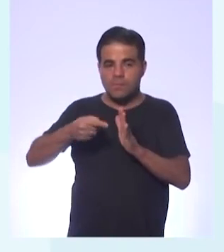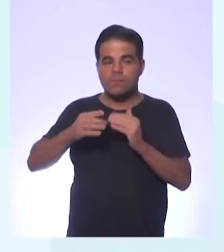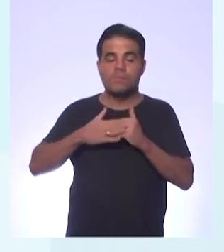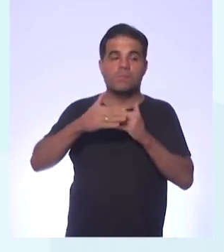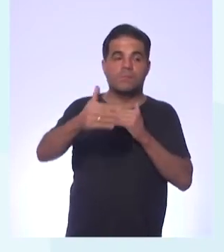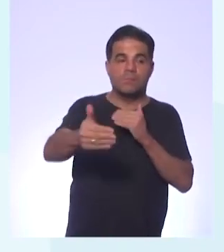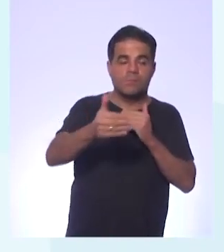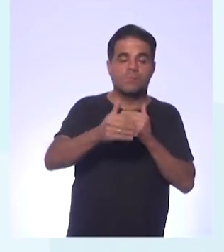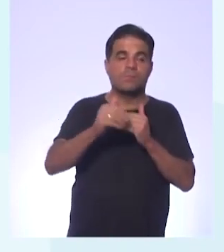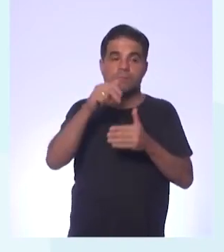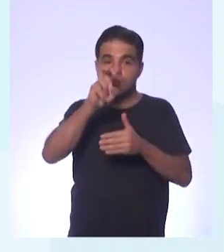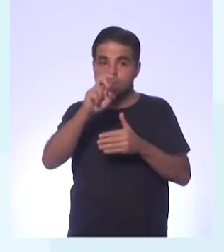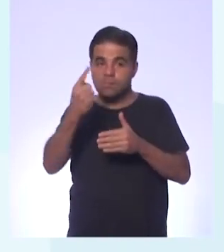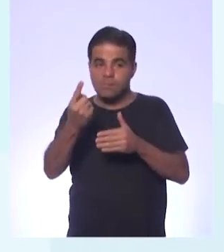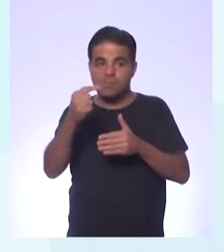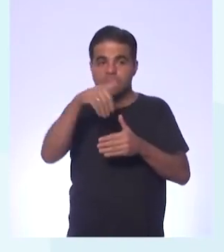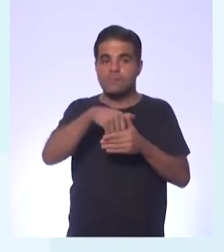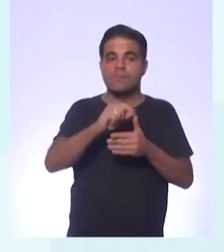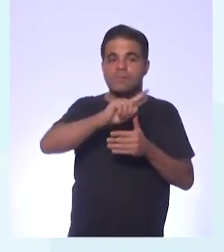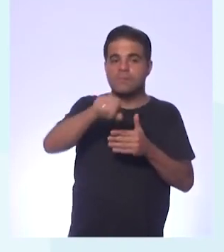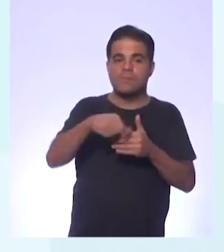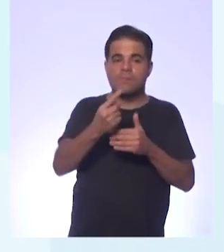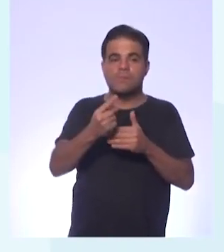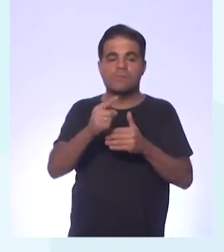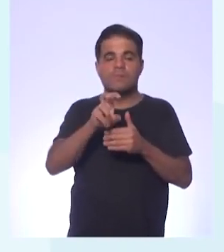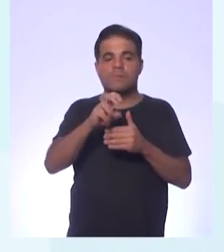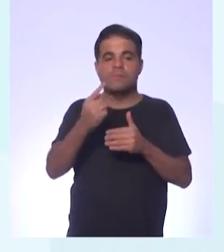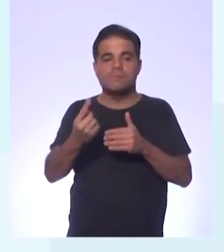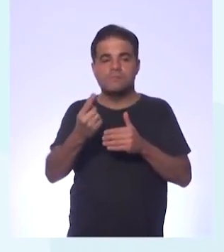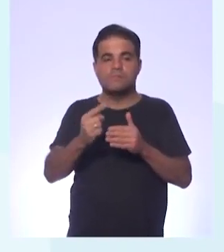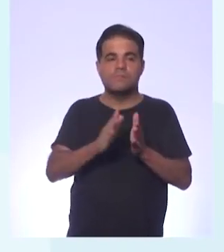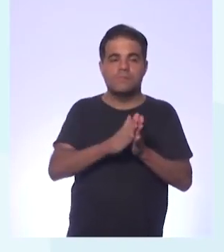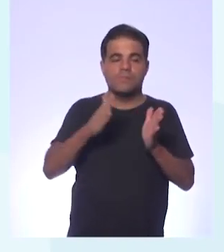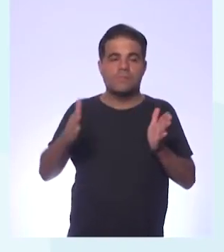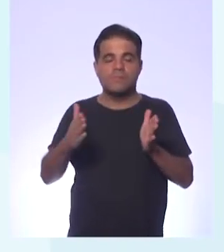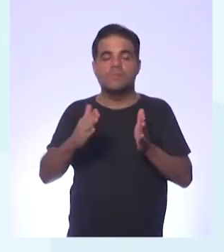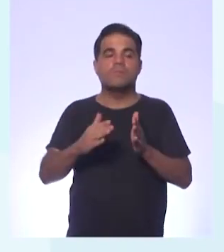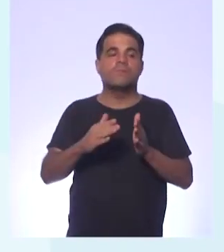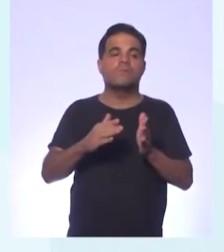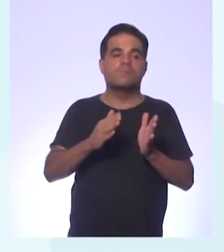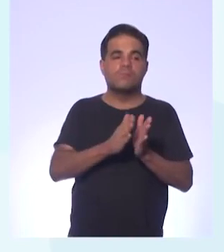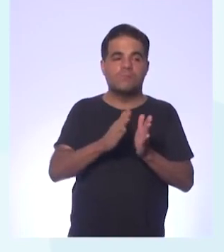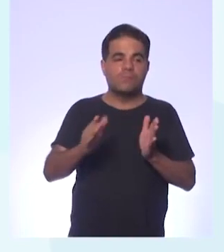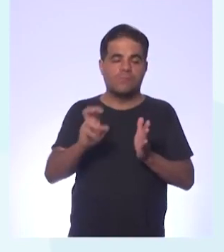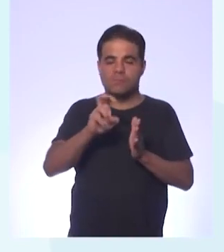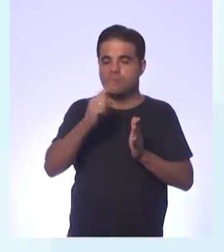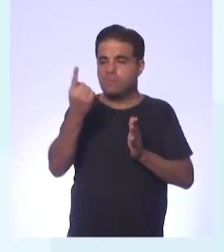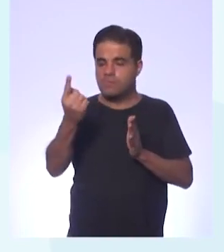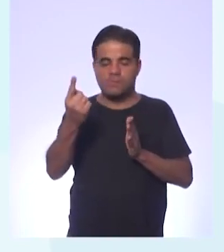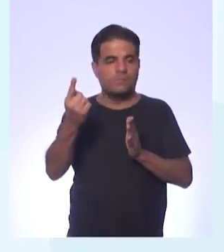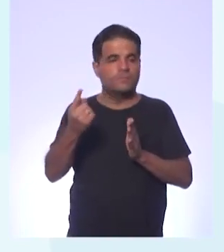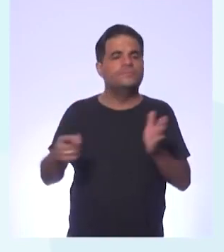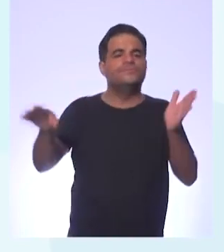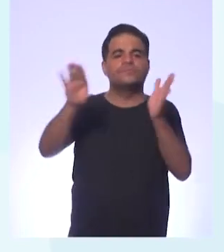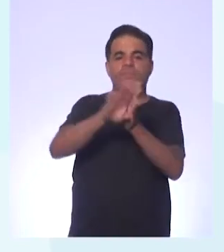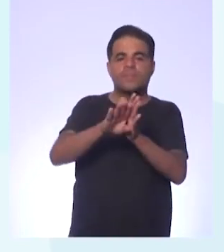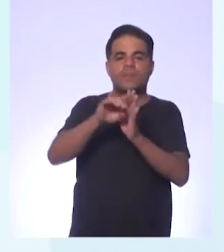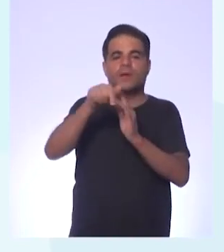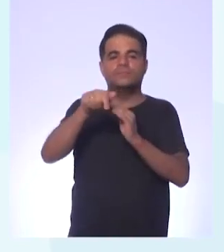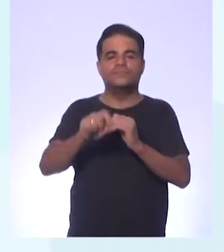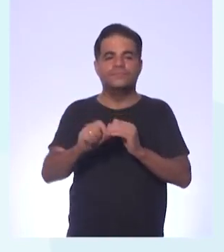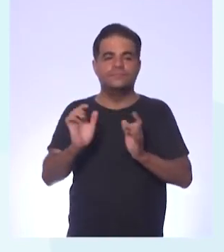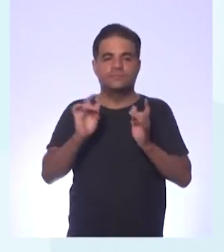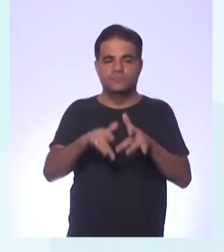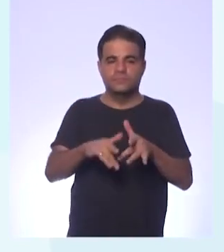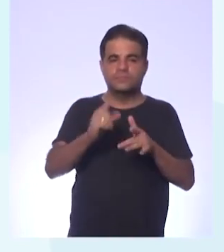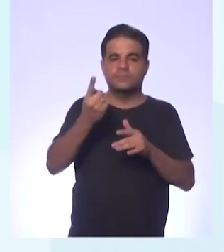Tabuada do 51 dentro do 70, uma única vez cabe o 51 dentro do 70. Então, aqui daria 51. Para chegar no 70,